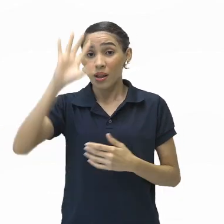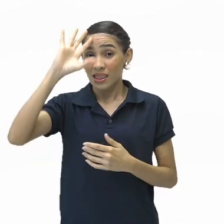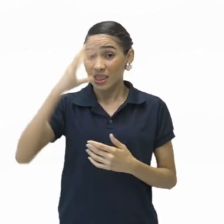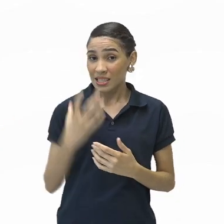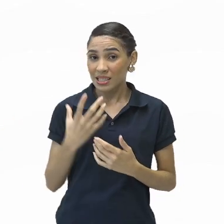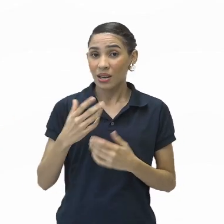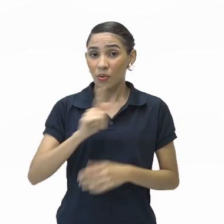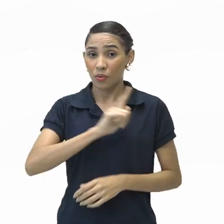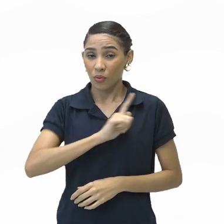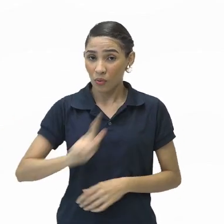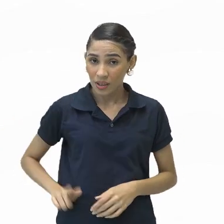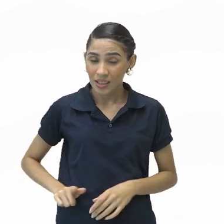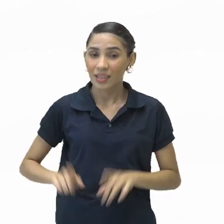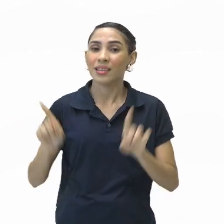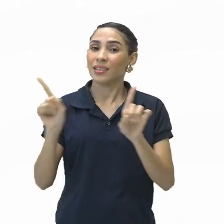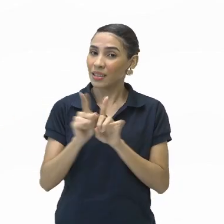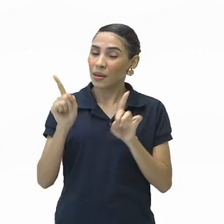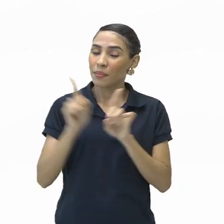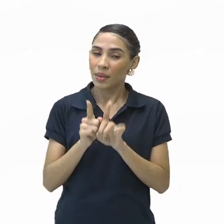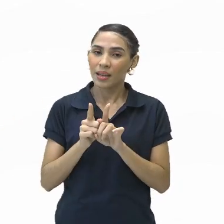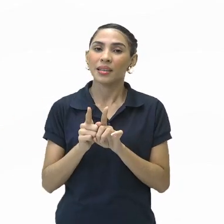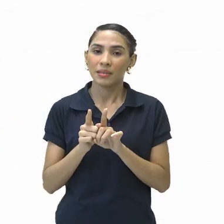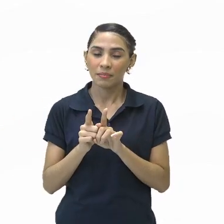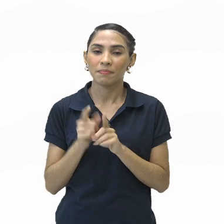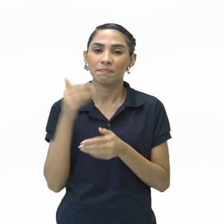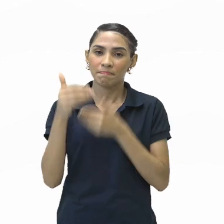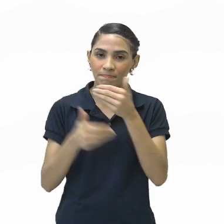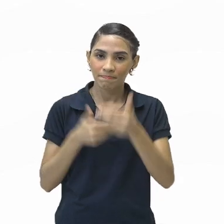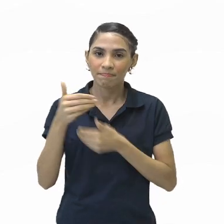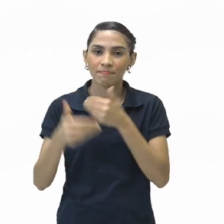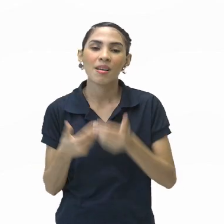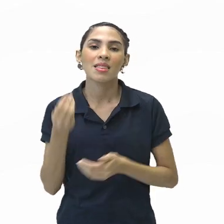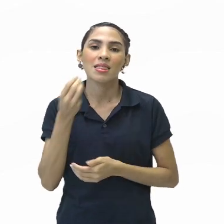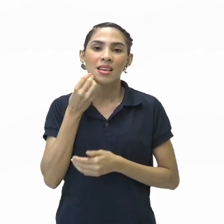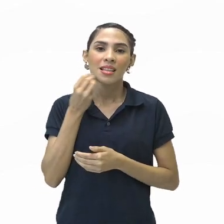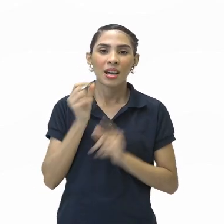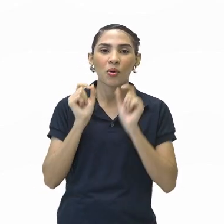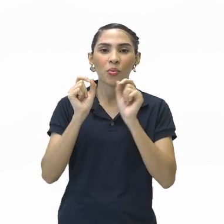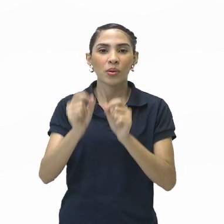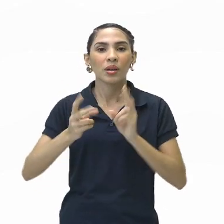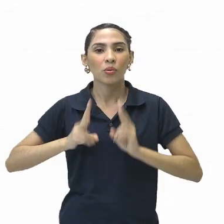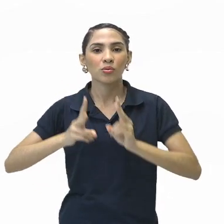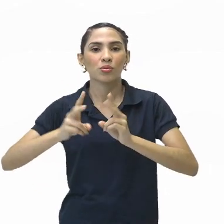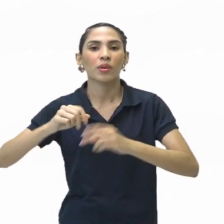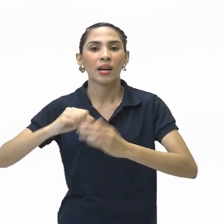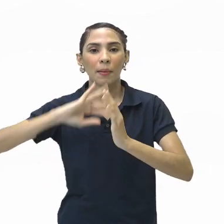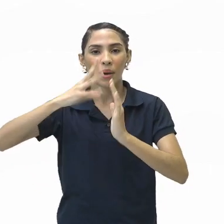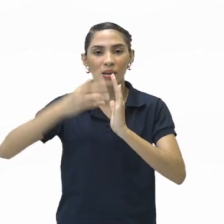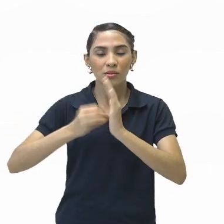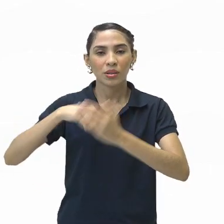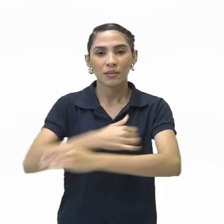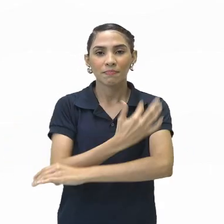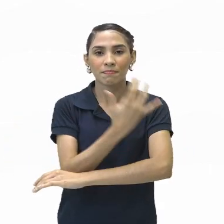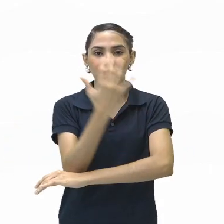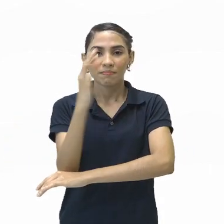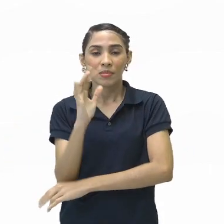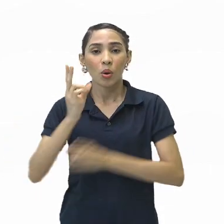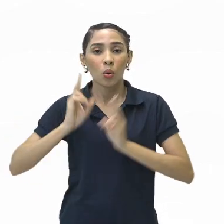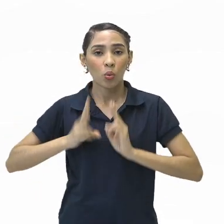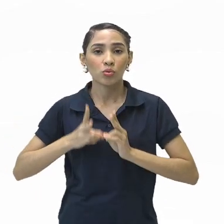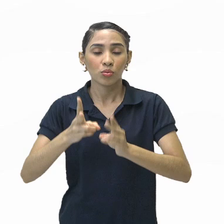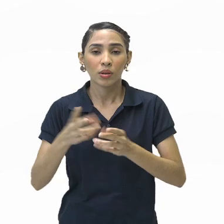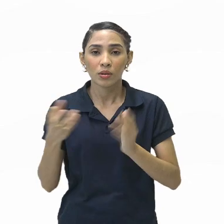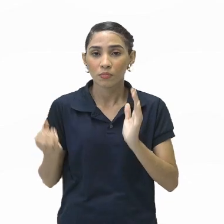decisões governamentais, elas também têm passado por isso, né, de tentar manter a Amazônia produzindo de